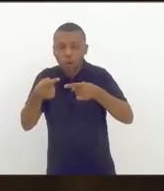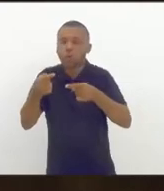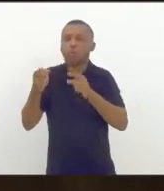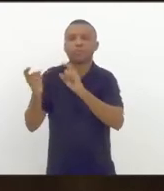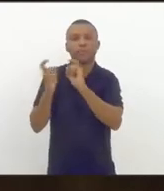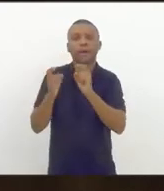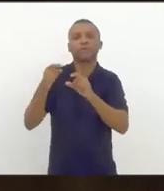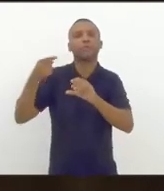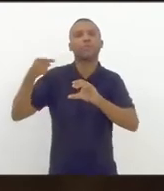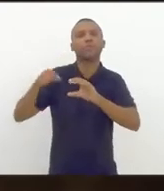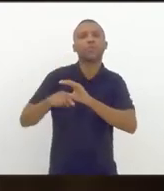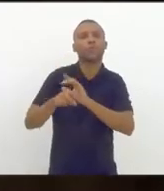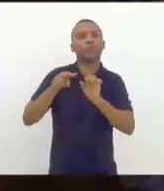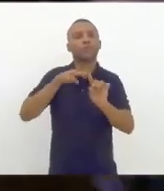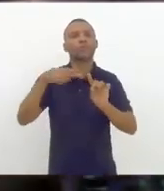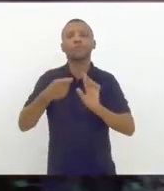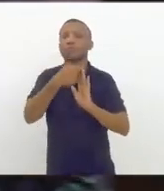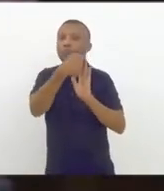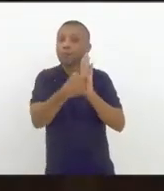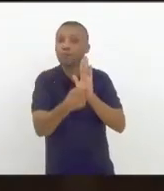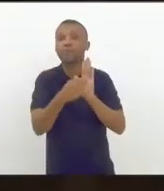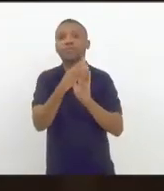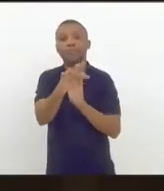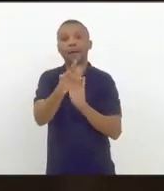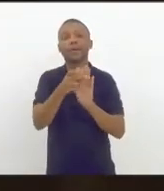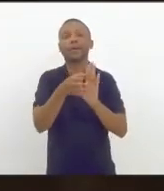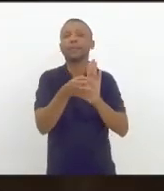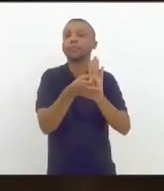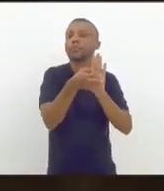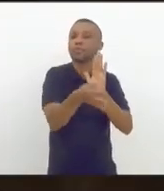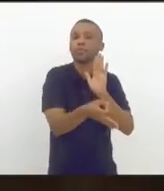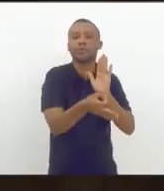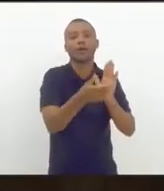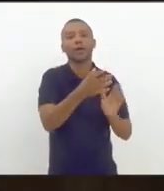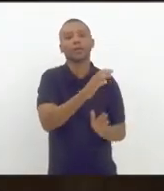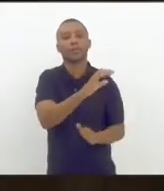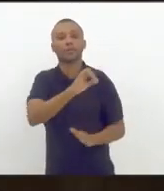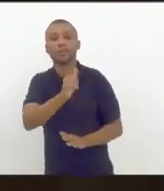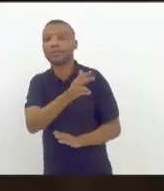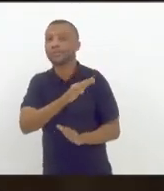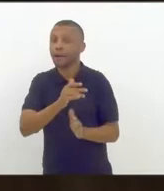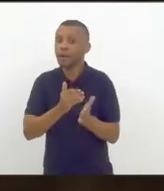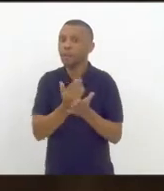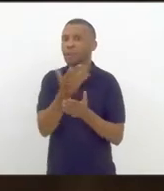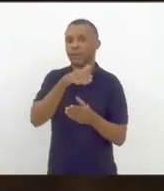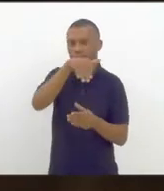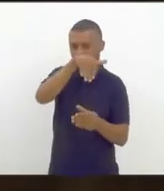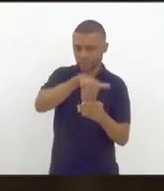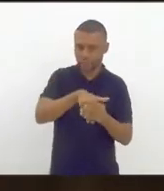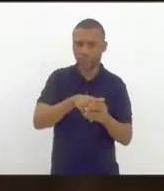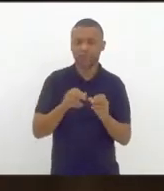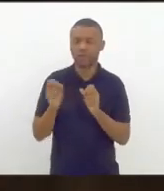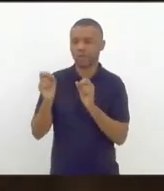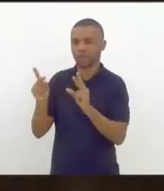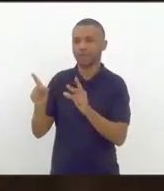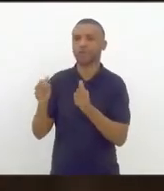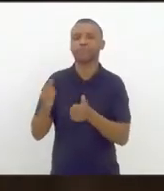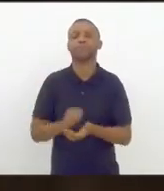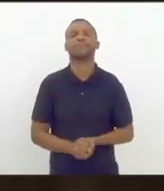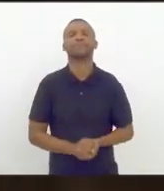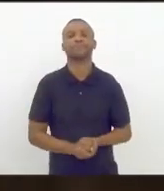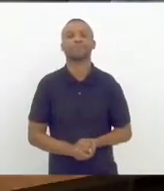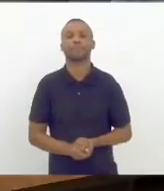da redação que está saindo do parecer da CCJ, que vai ser colocado em votação. Ok. Então,